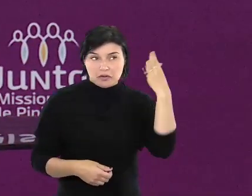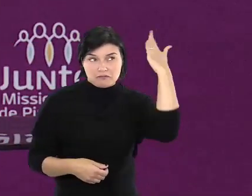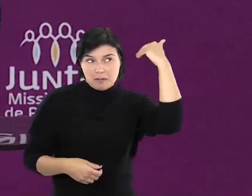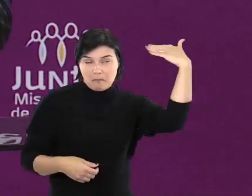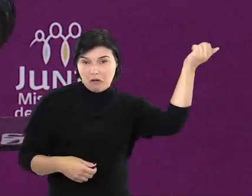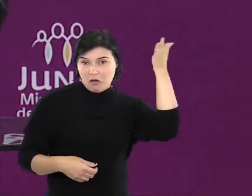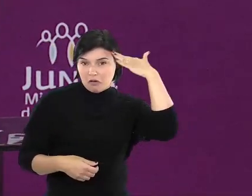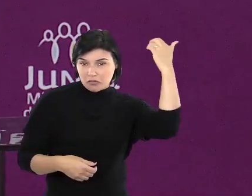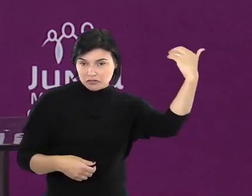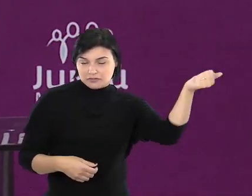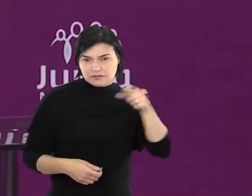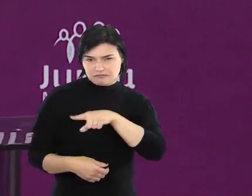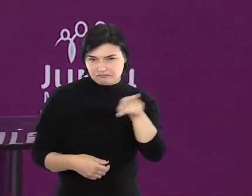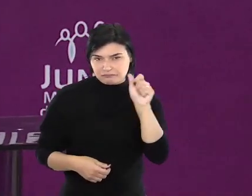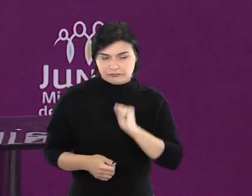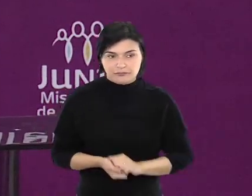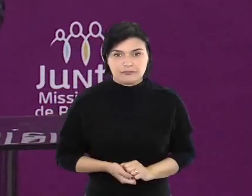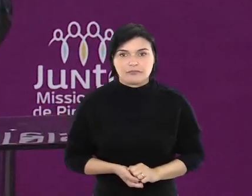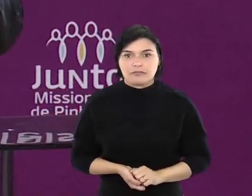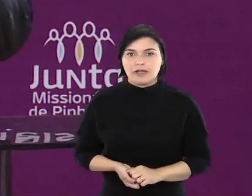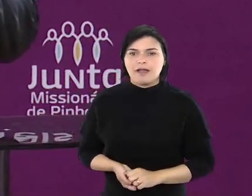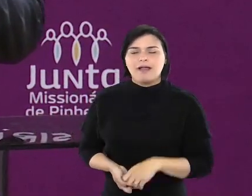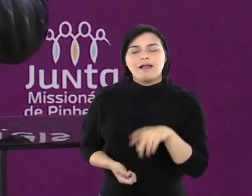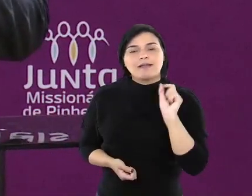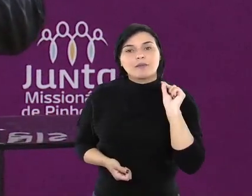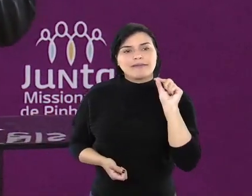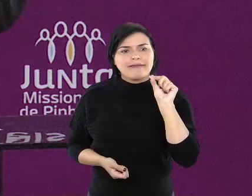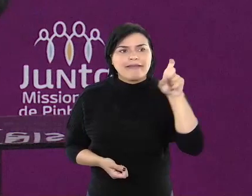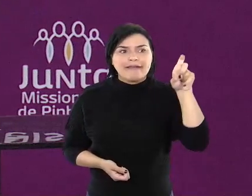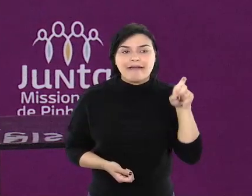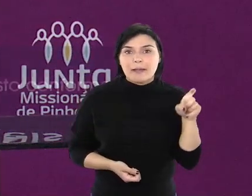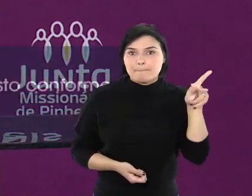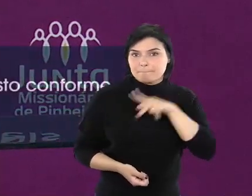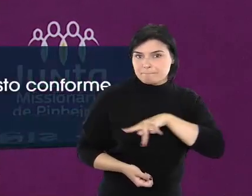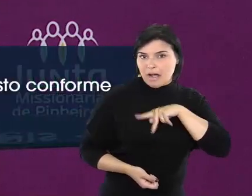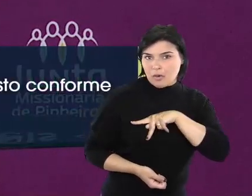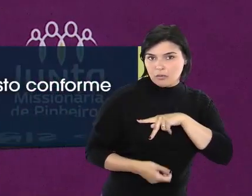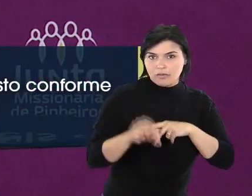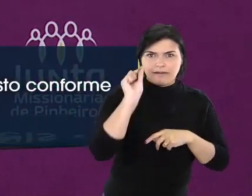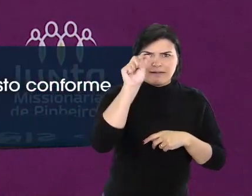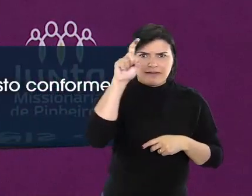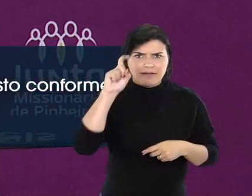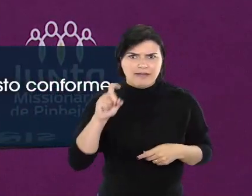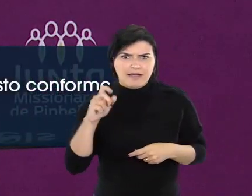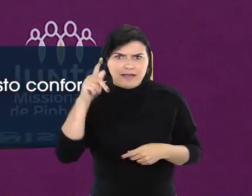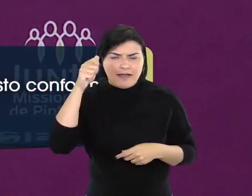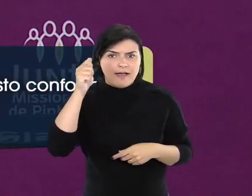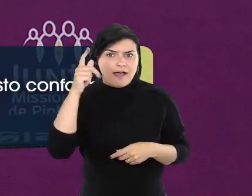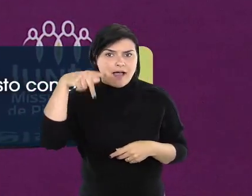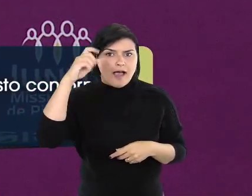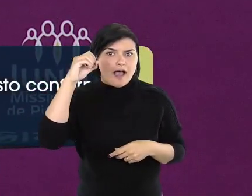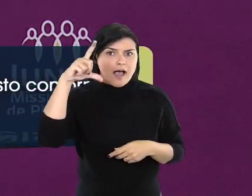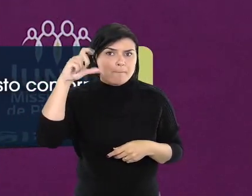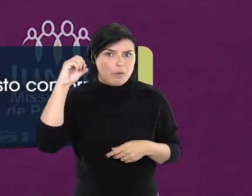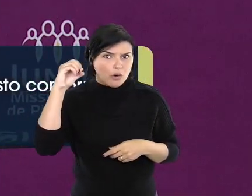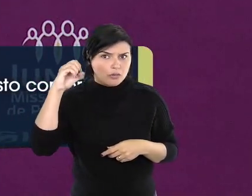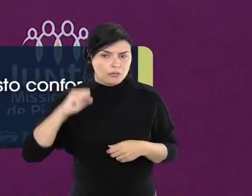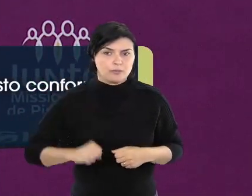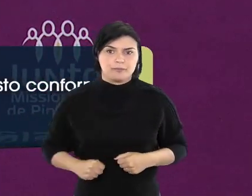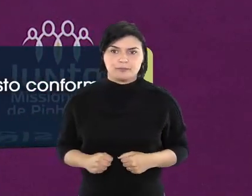Versículo 5 ele vai dizer Quem é Apolo e quem é Paulo quem é o líder espiritual ele